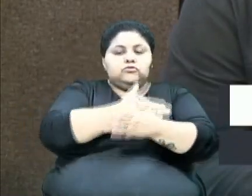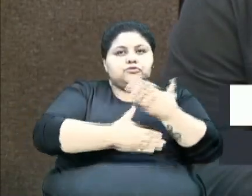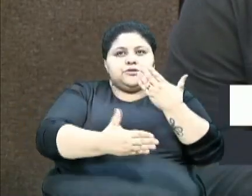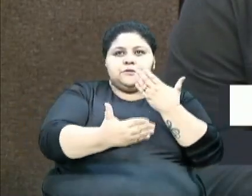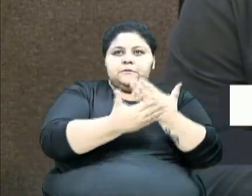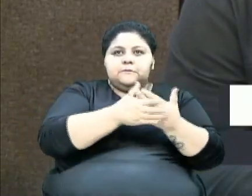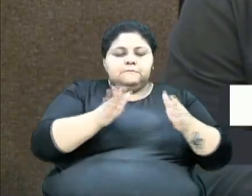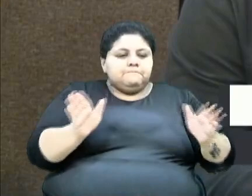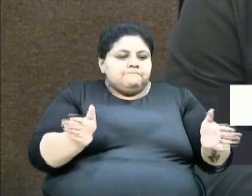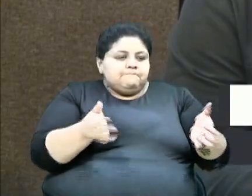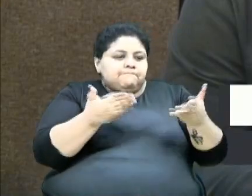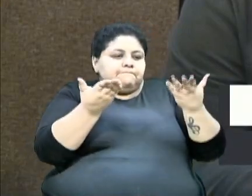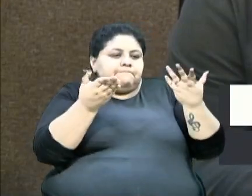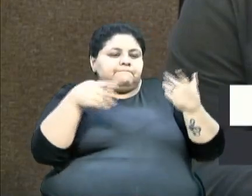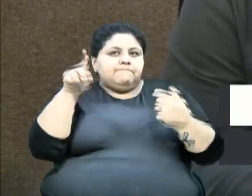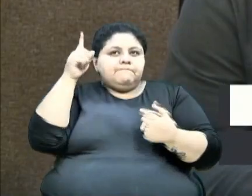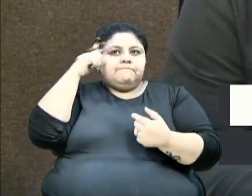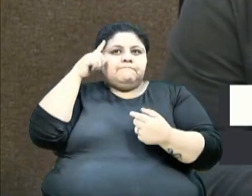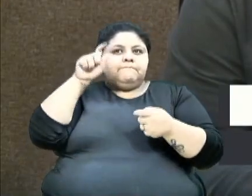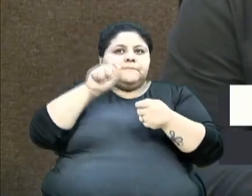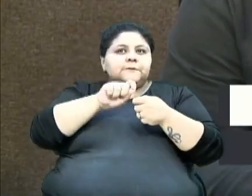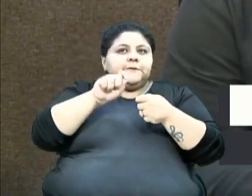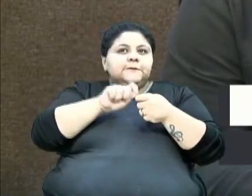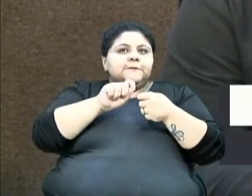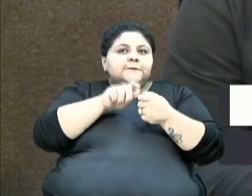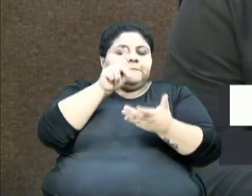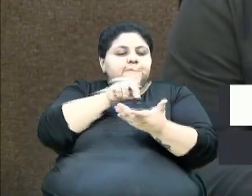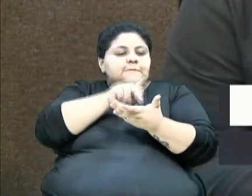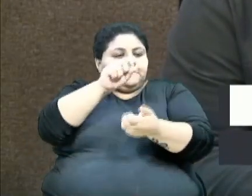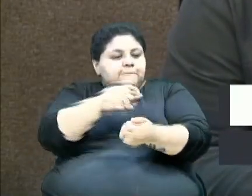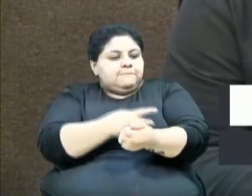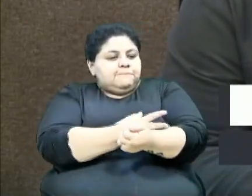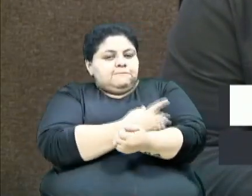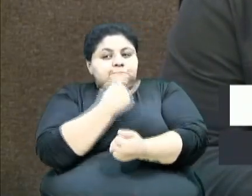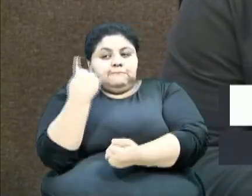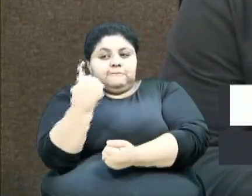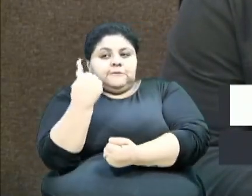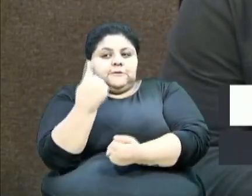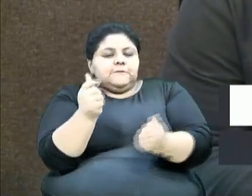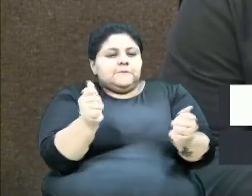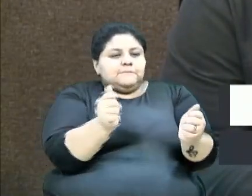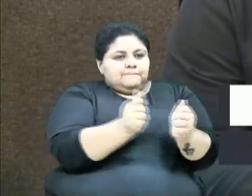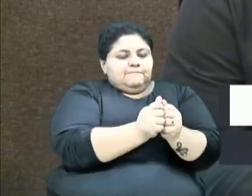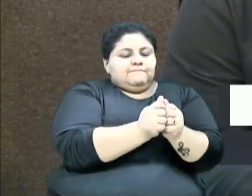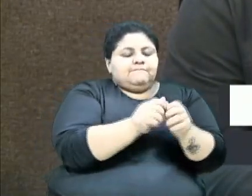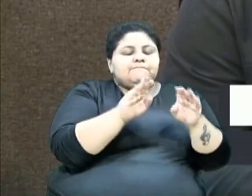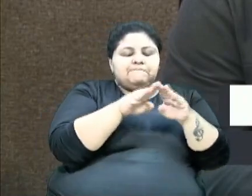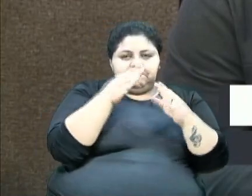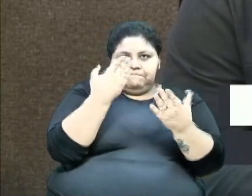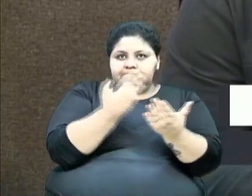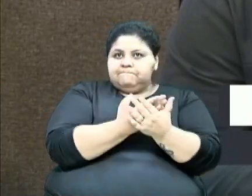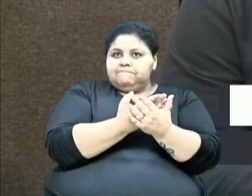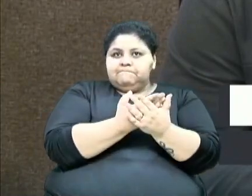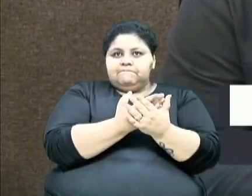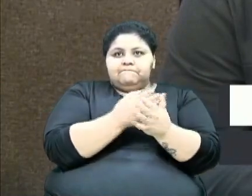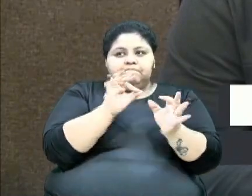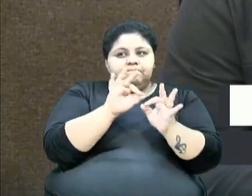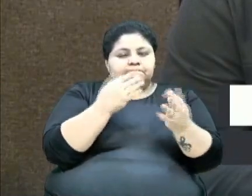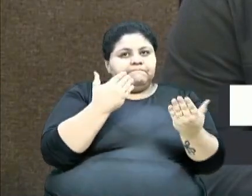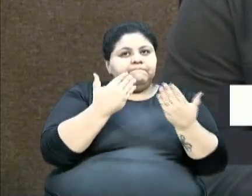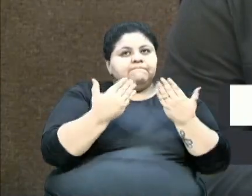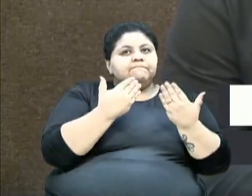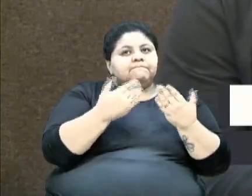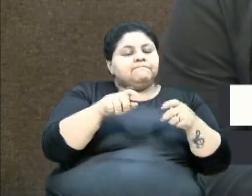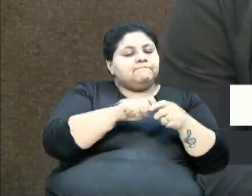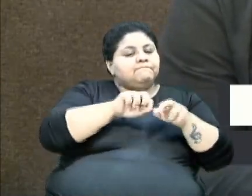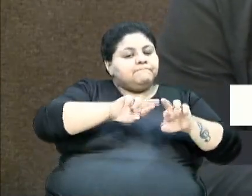prática, pensar e fazer, razão e a emoção, individual e o coletivo. É uma escola que, sem dúvida alguma, faz a diferença na vida dos